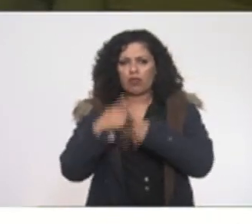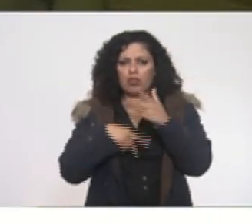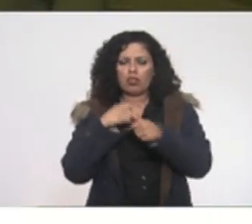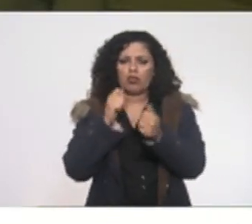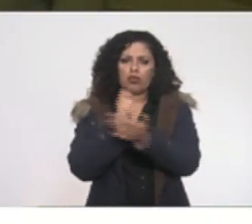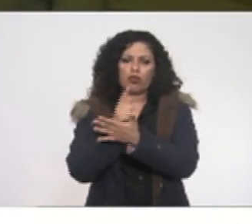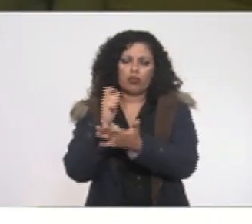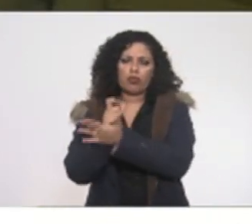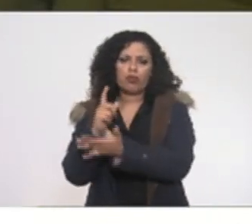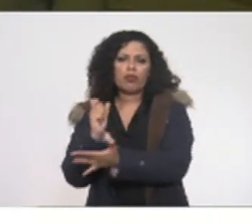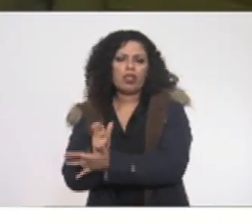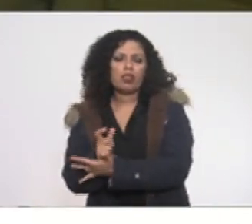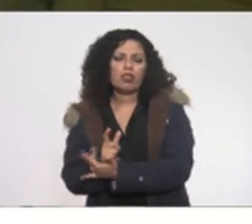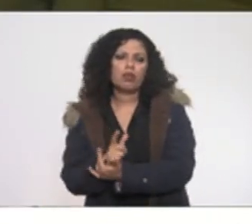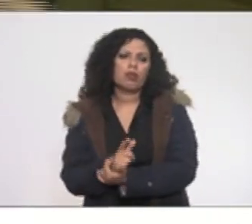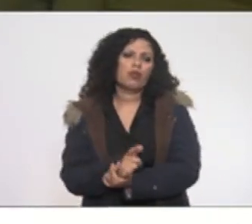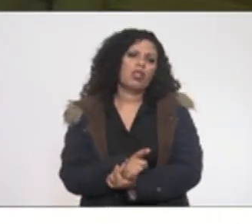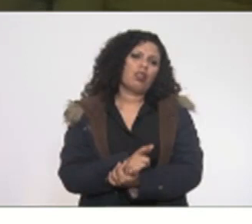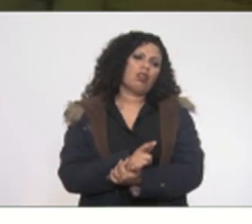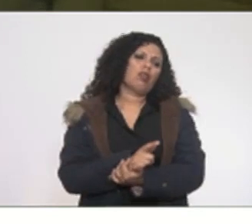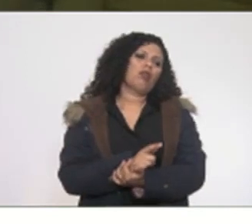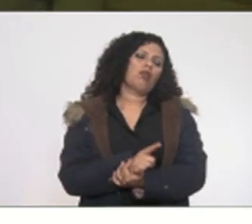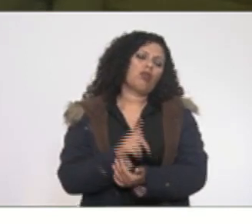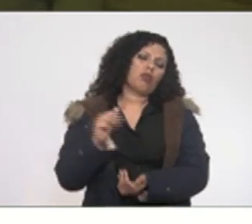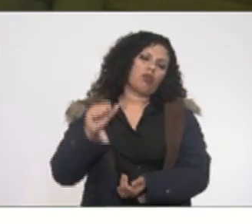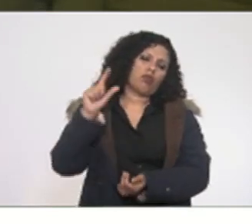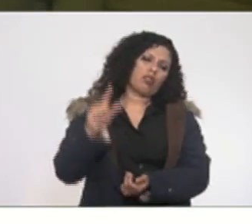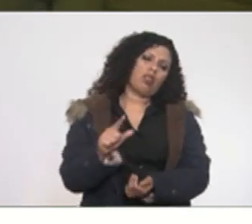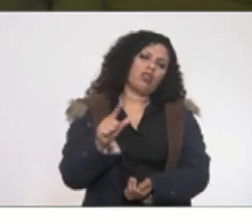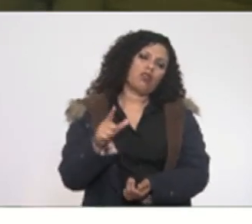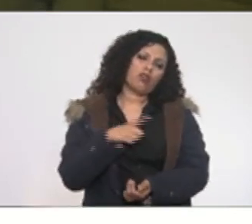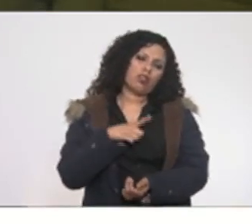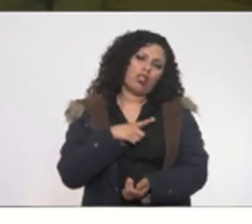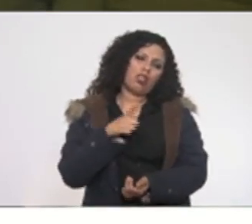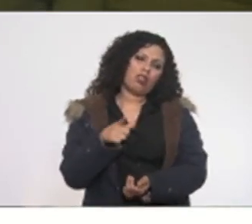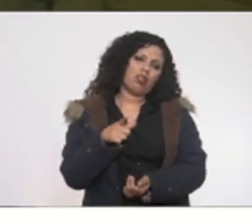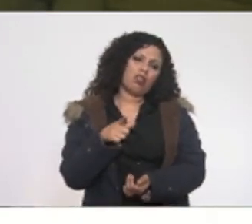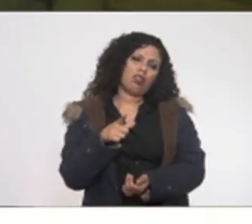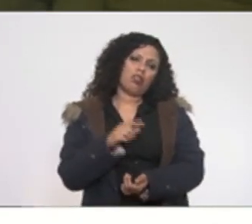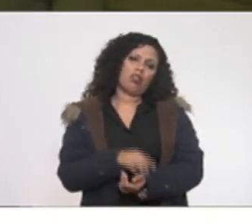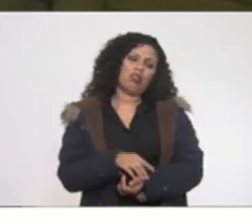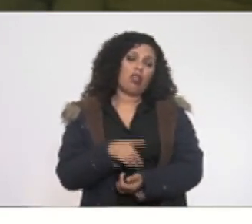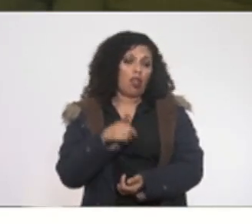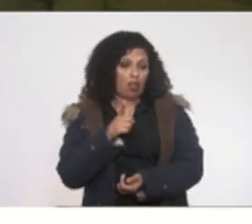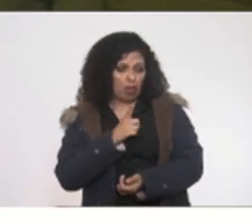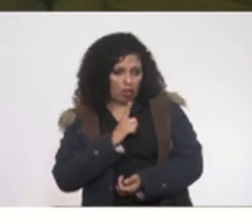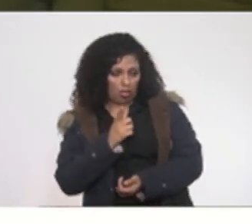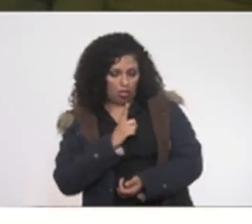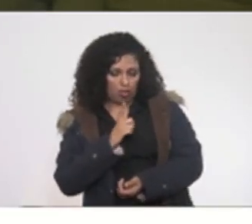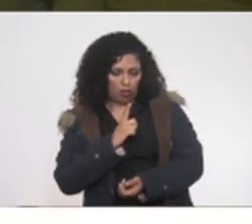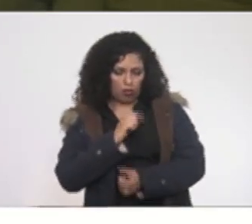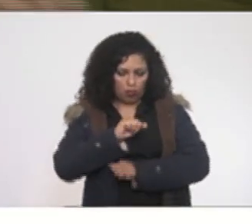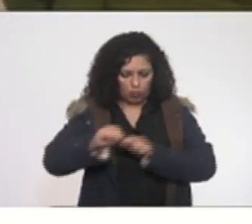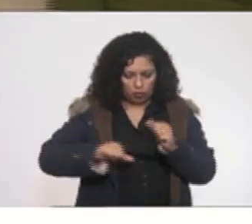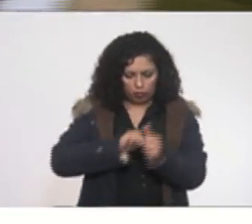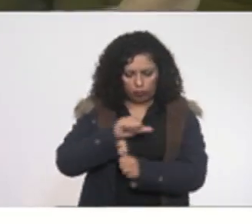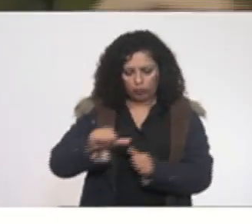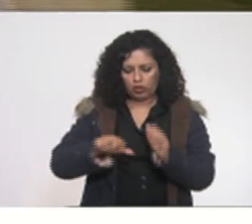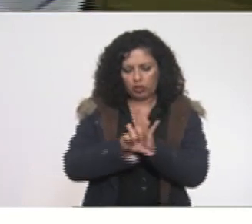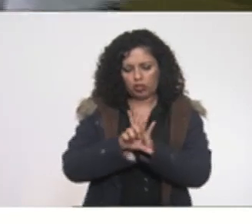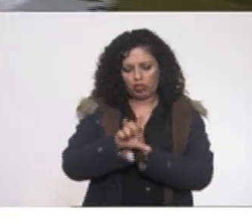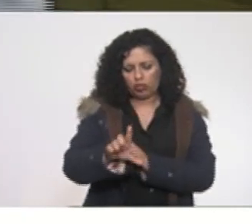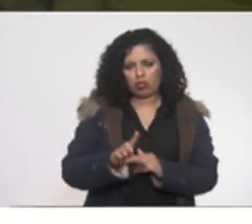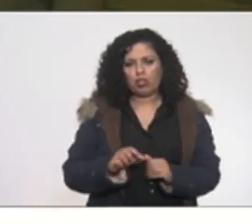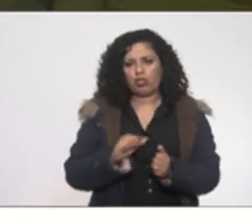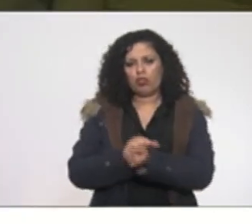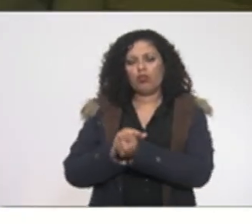das obrigações da concessionária de distribuição de gás? Desculpa, eu não entendi muito bem a pergunta. Existe alguma articulação institucional perante a